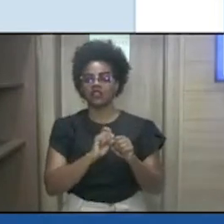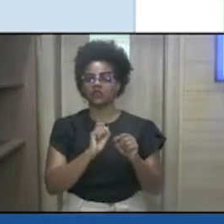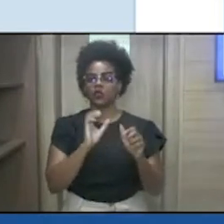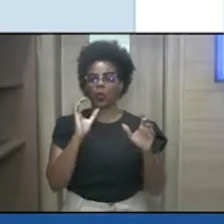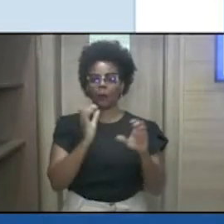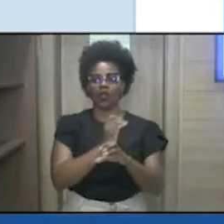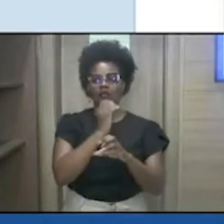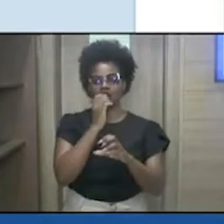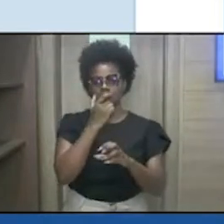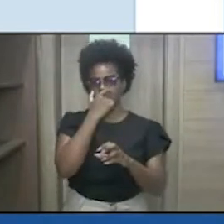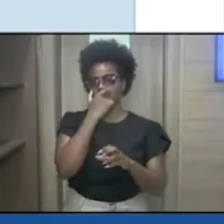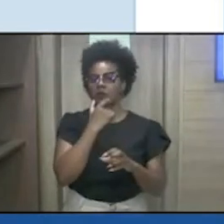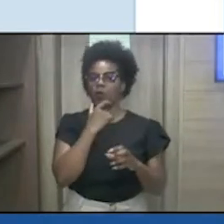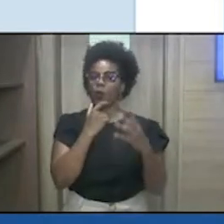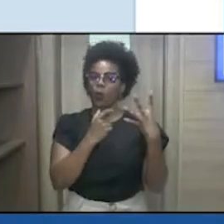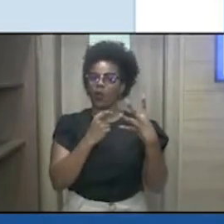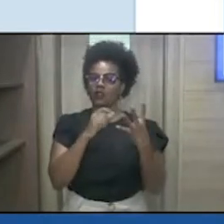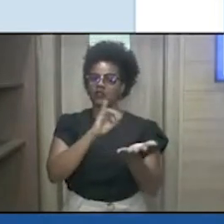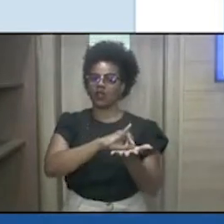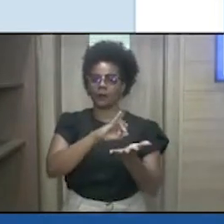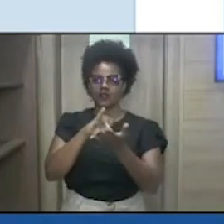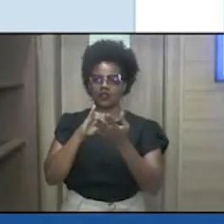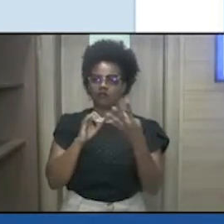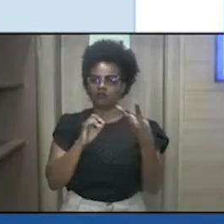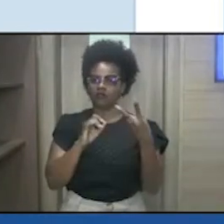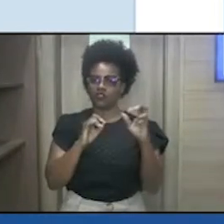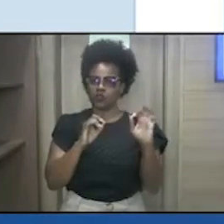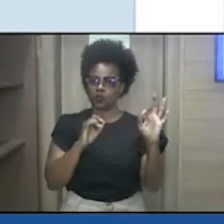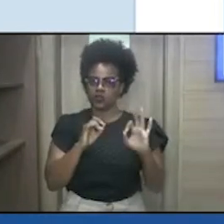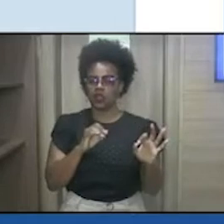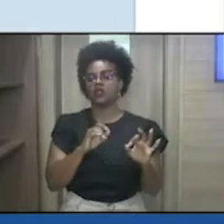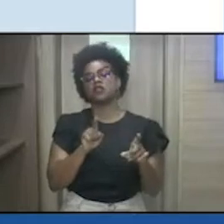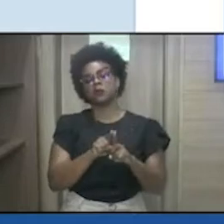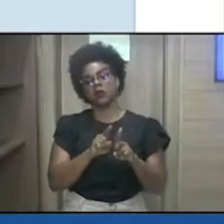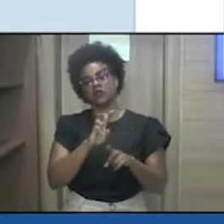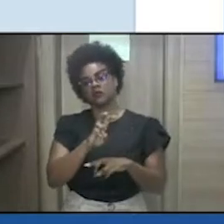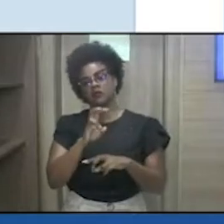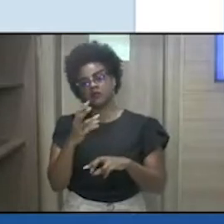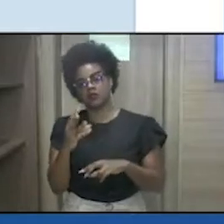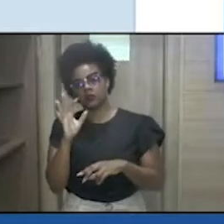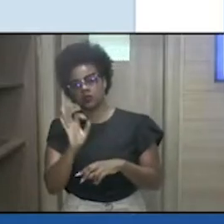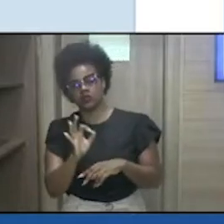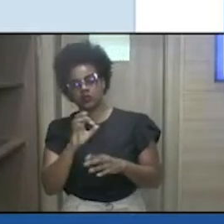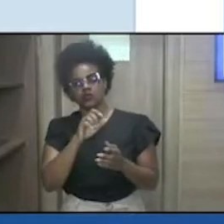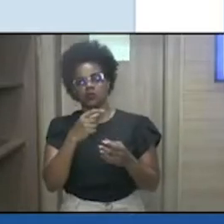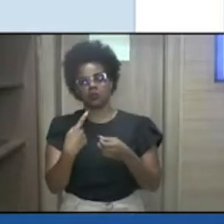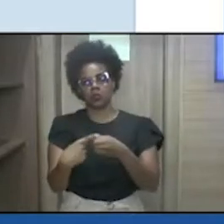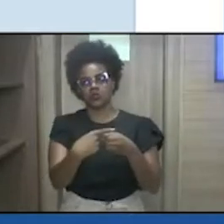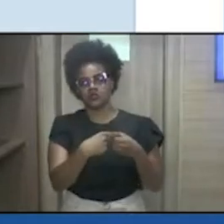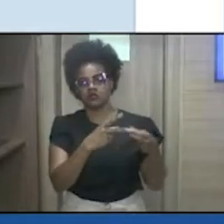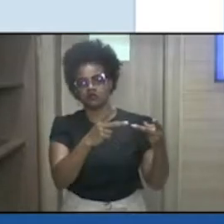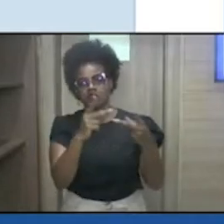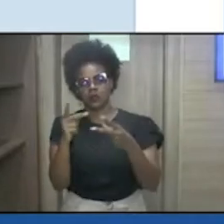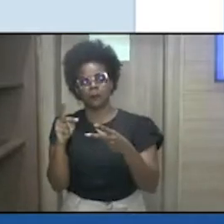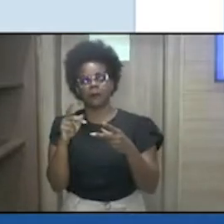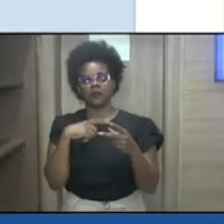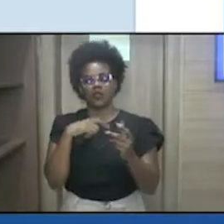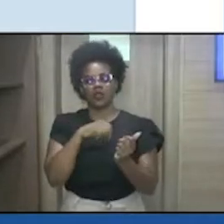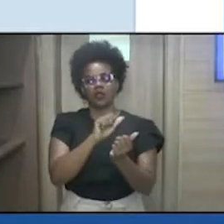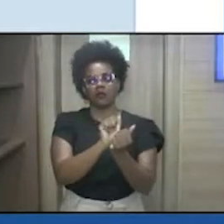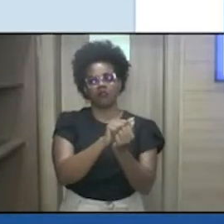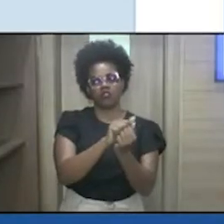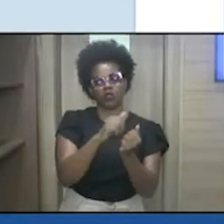incluindo 4 capitais, né, então 20%. 53% dos municípios visitados fazem prótese